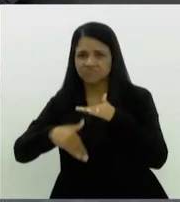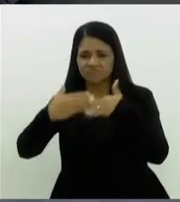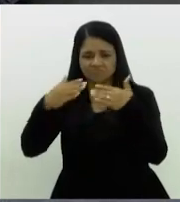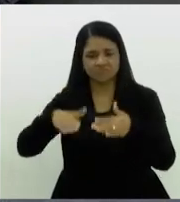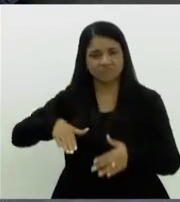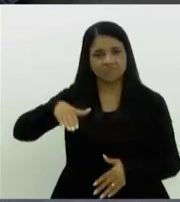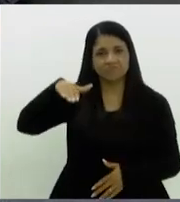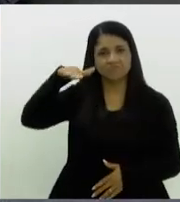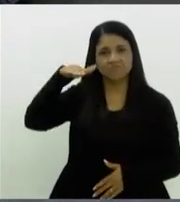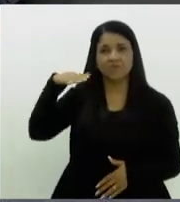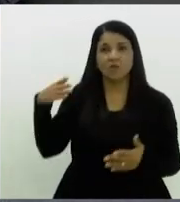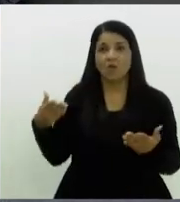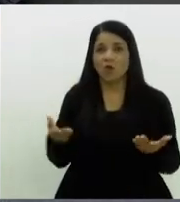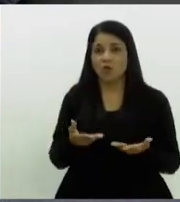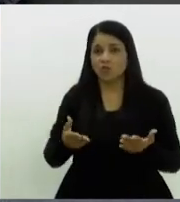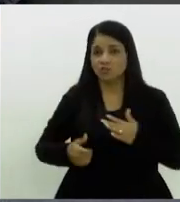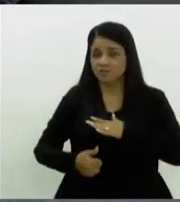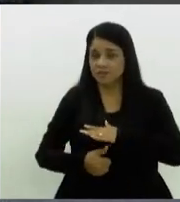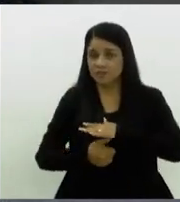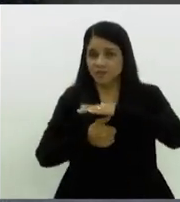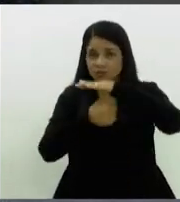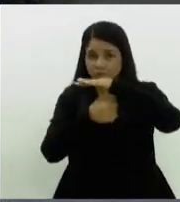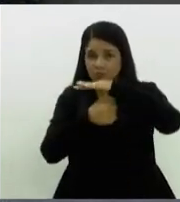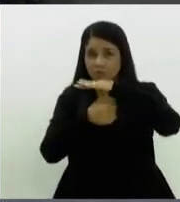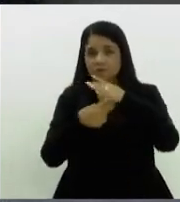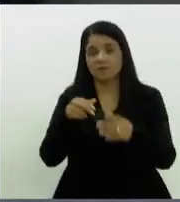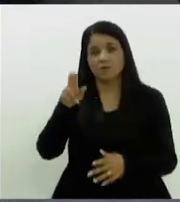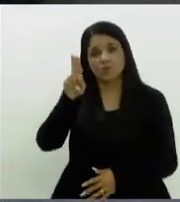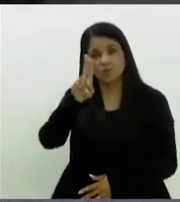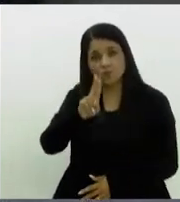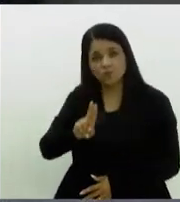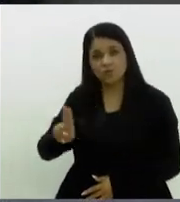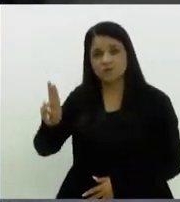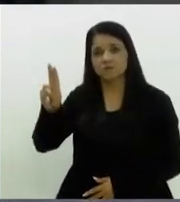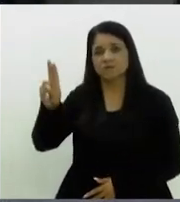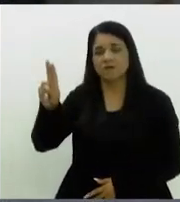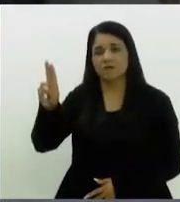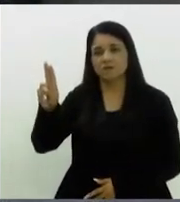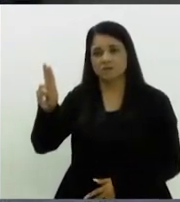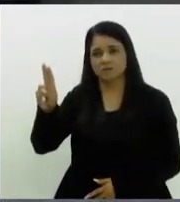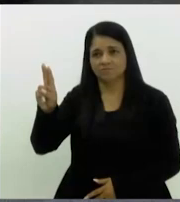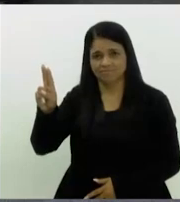hoje ela é reitora da Universidade